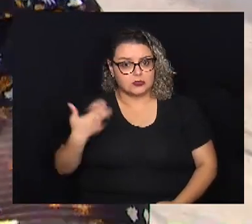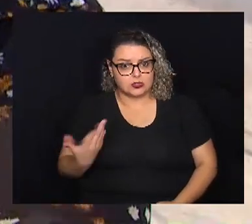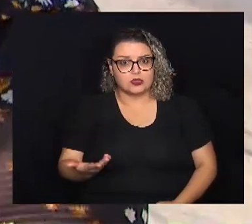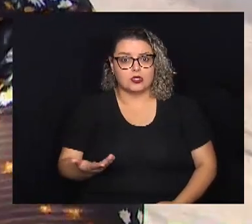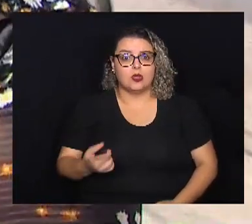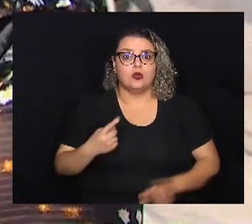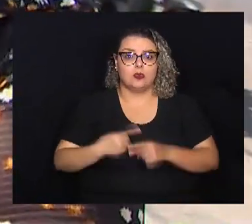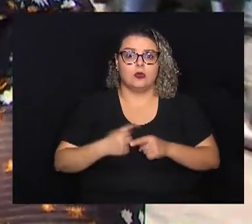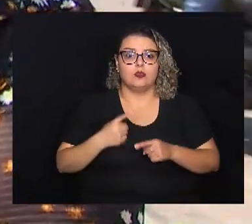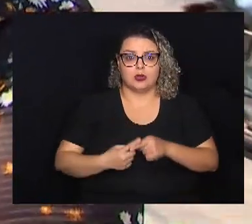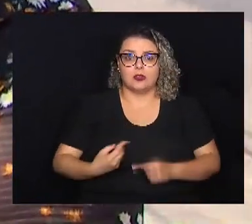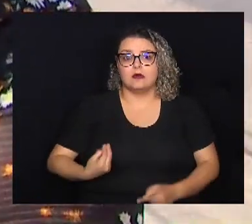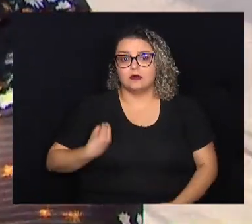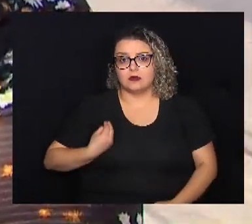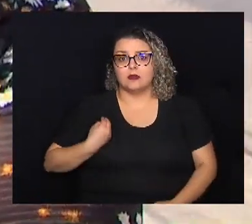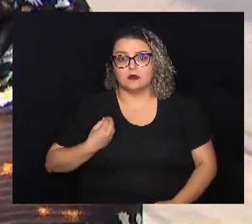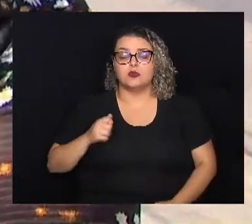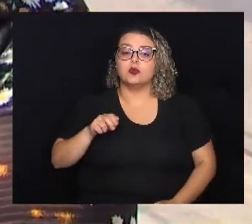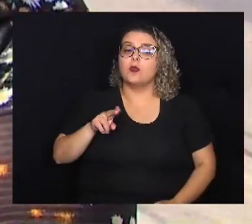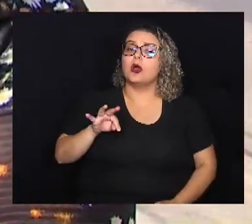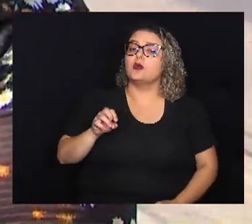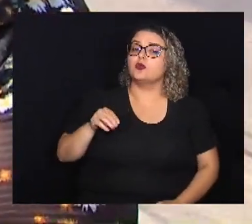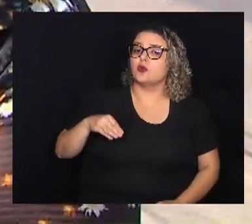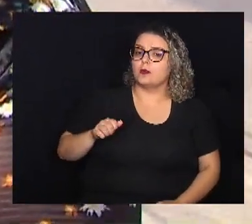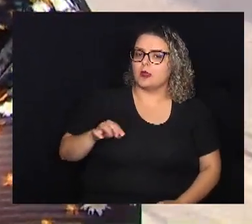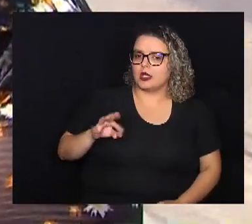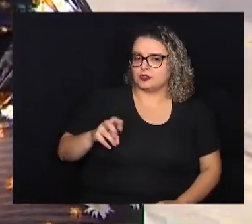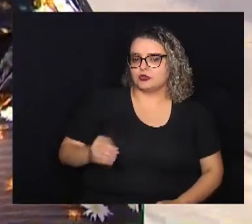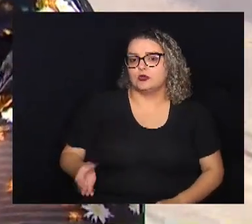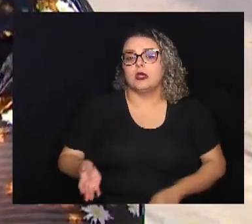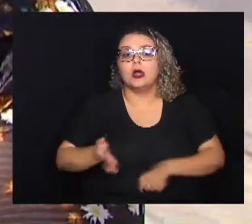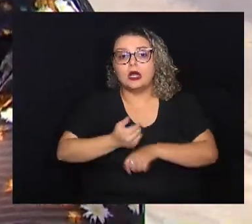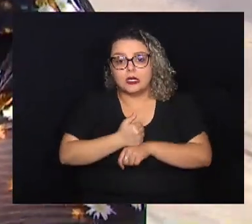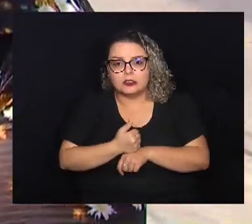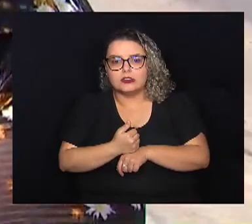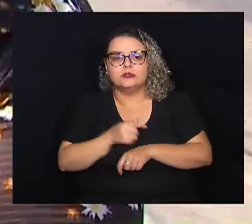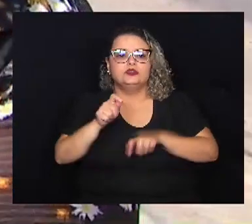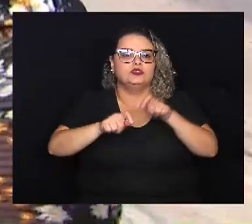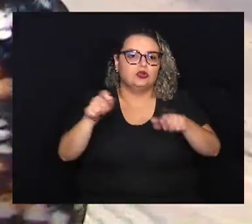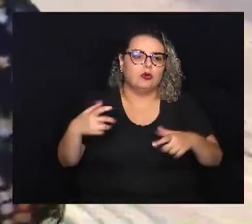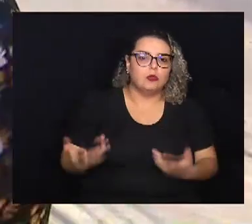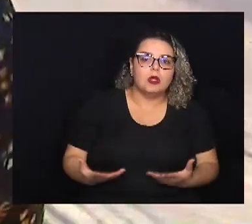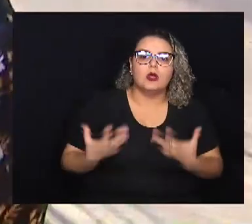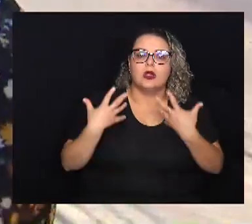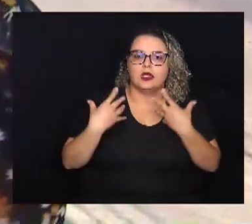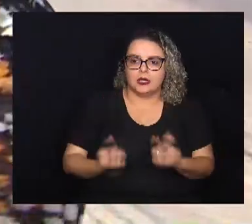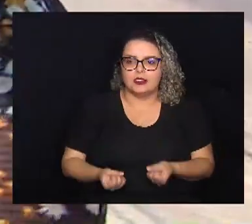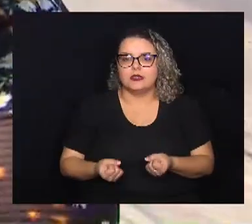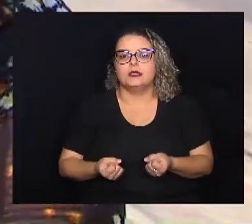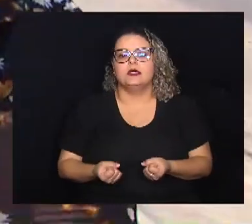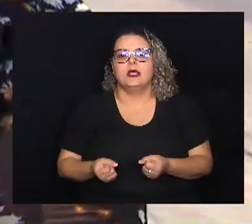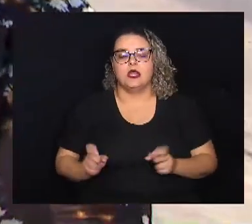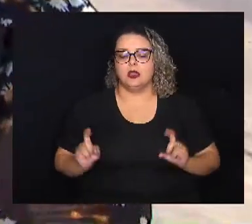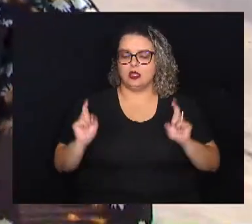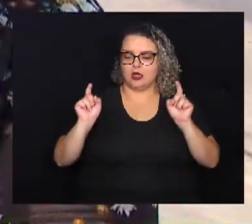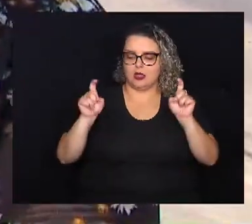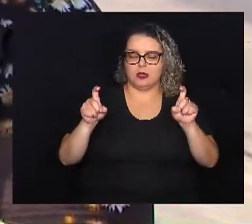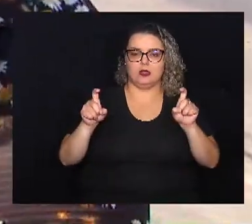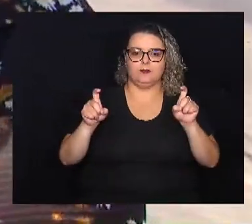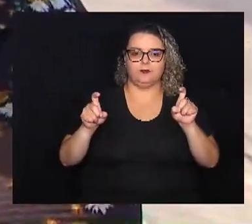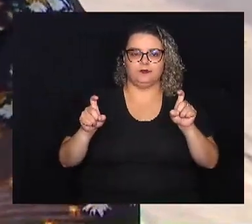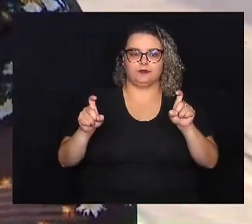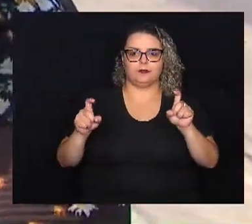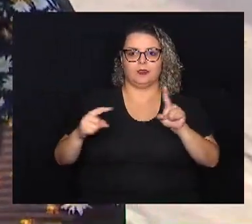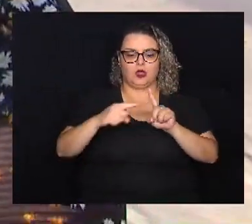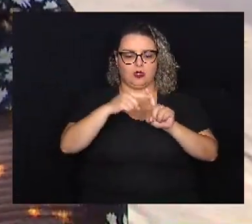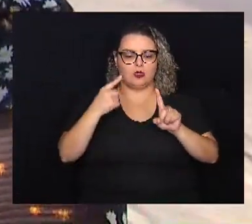vivendo muito no automático. Falando em automático, antes de chamar o pessoal que estava recebendo a antena, né? Que corta a